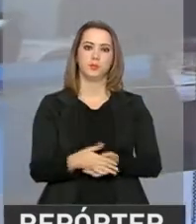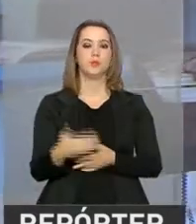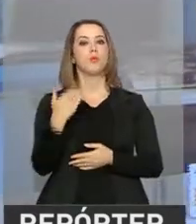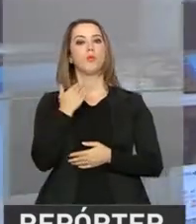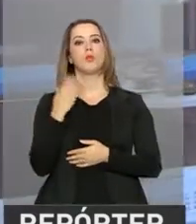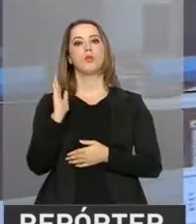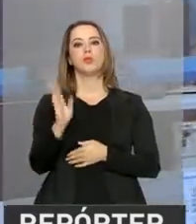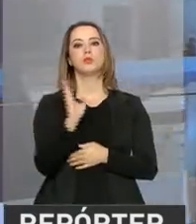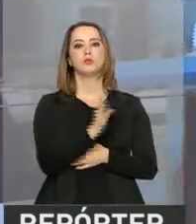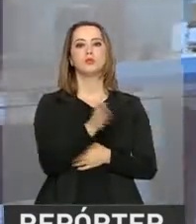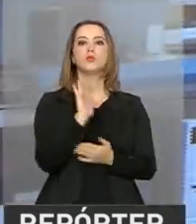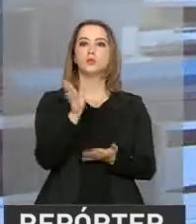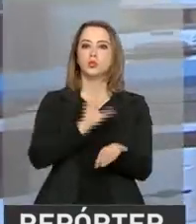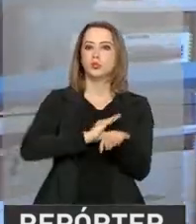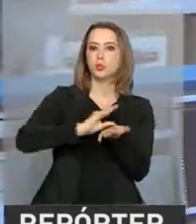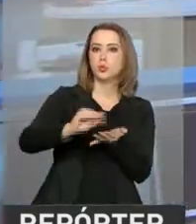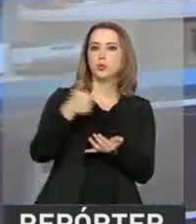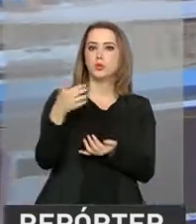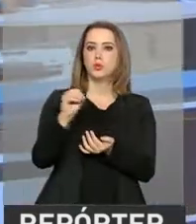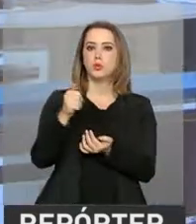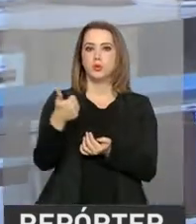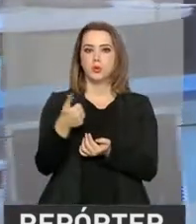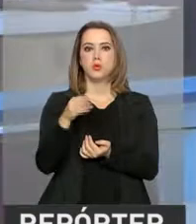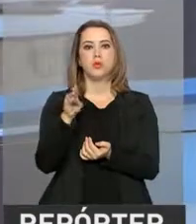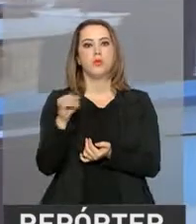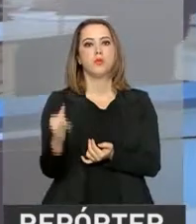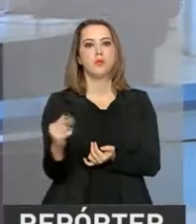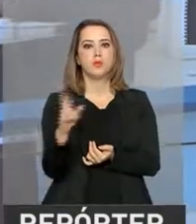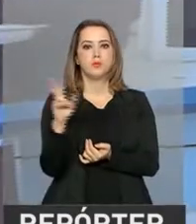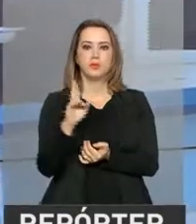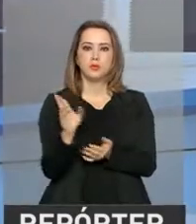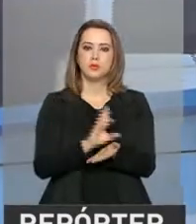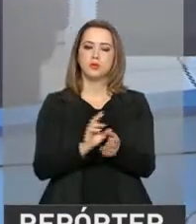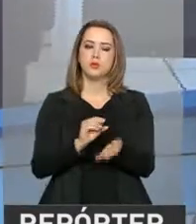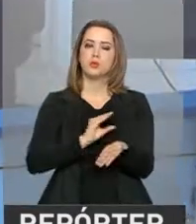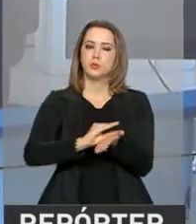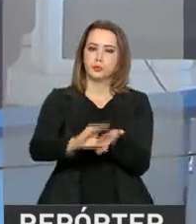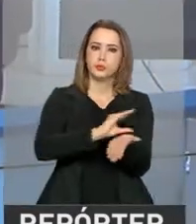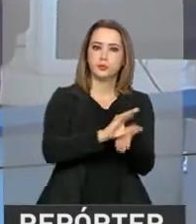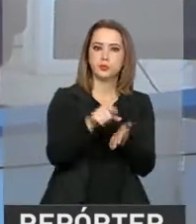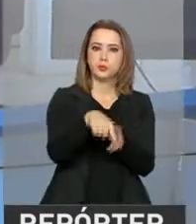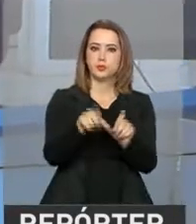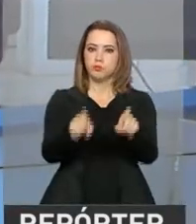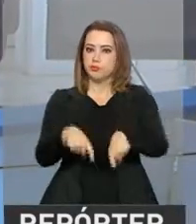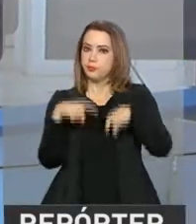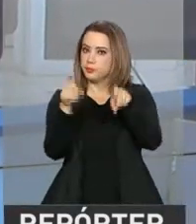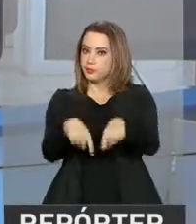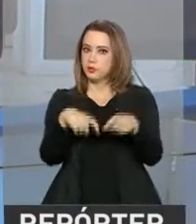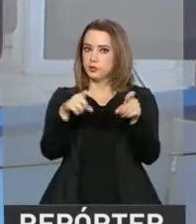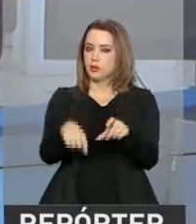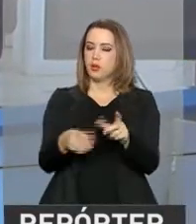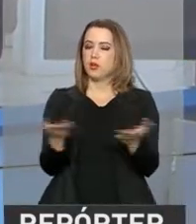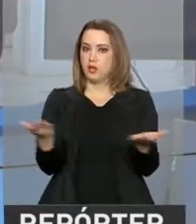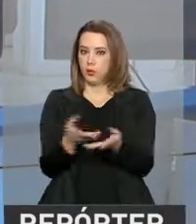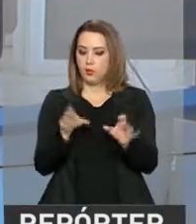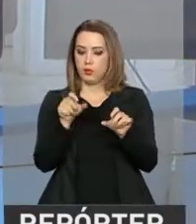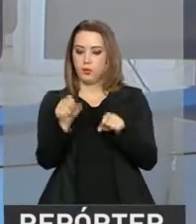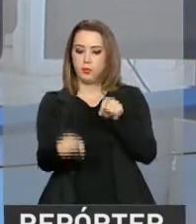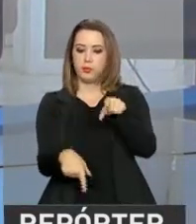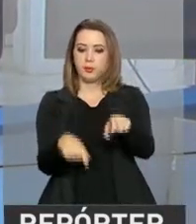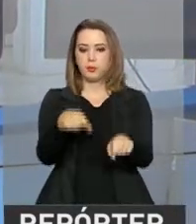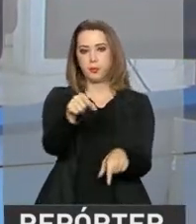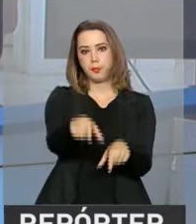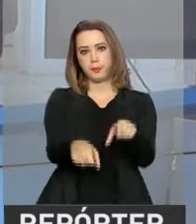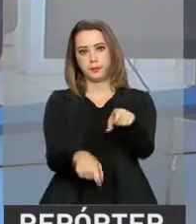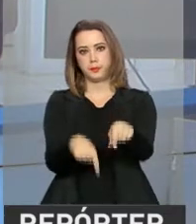Brasil anunciou 101 bilhões de reais para financiar a safra agrícola que começa a ser plantada agora. Deste